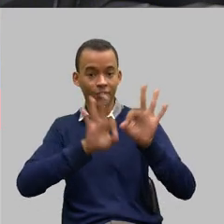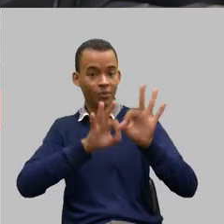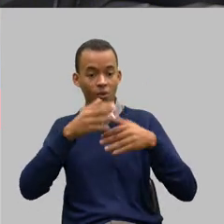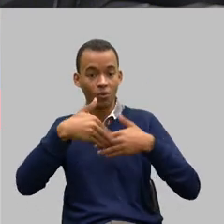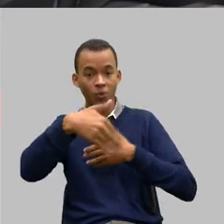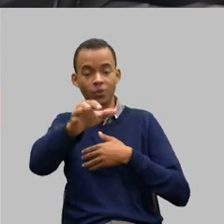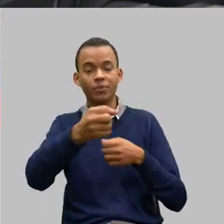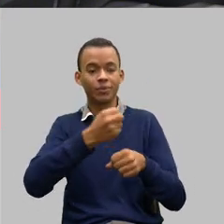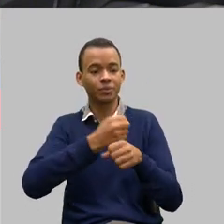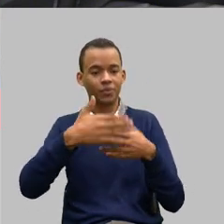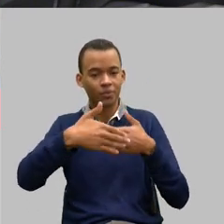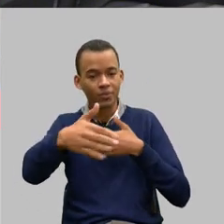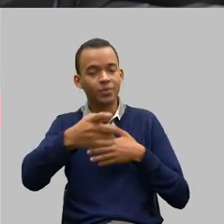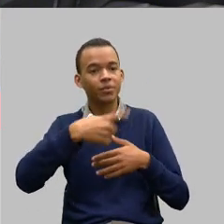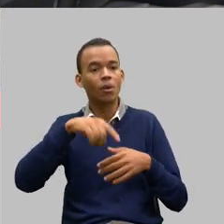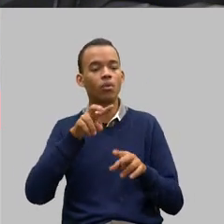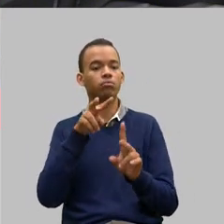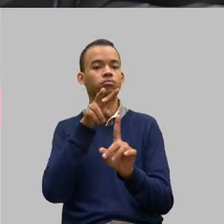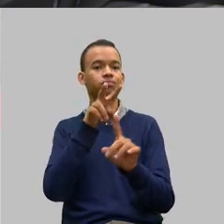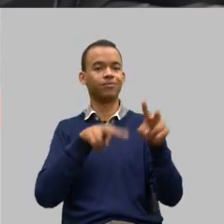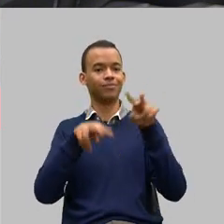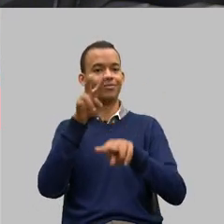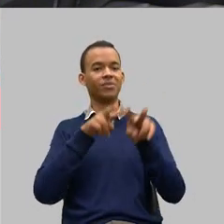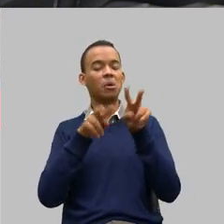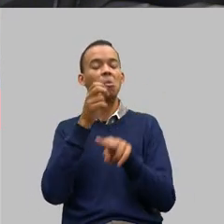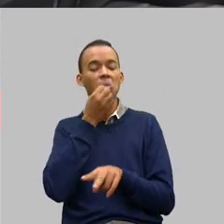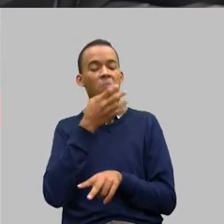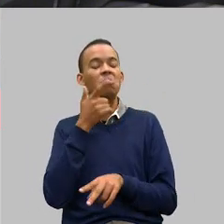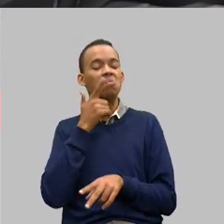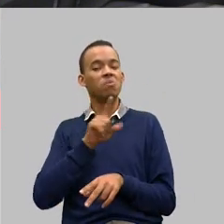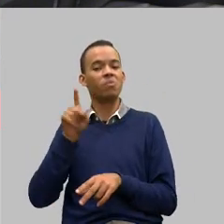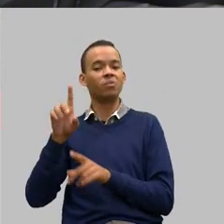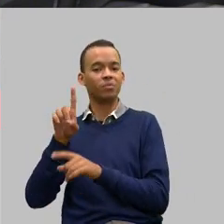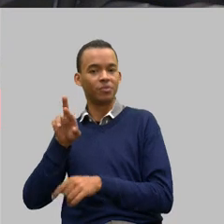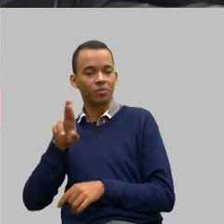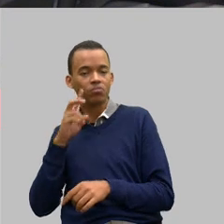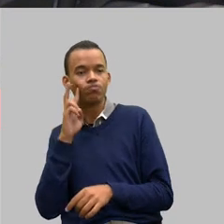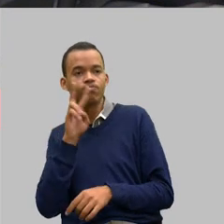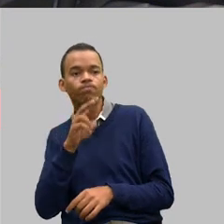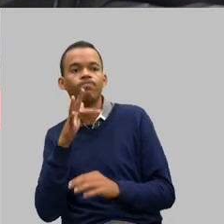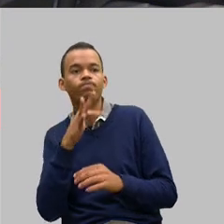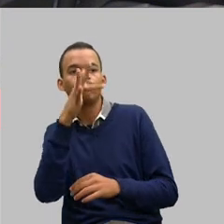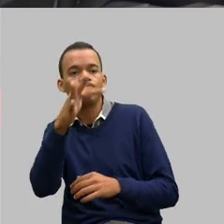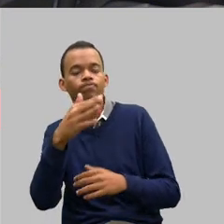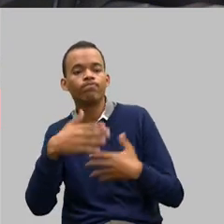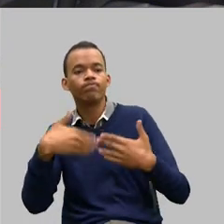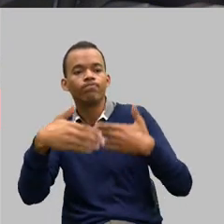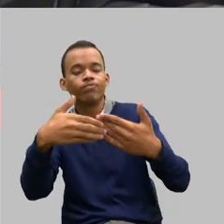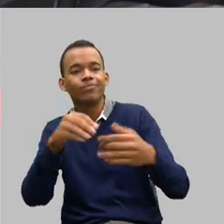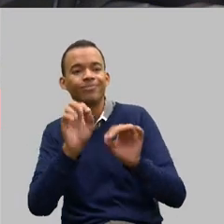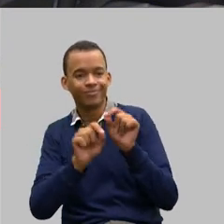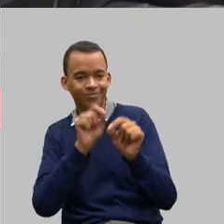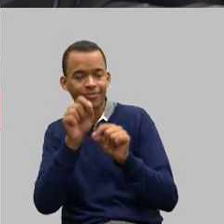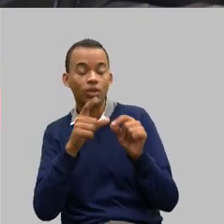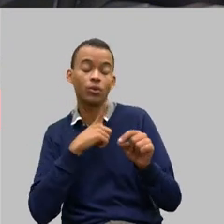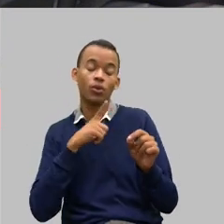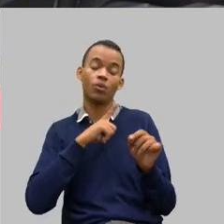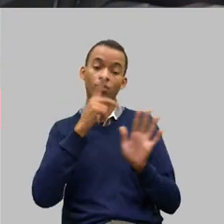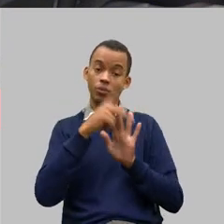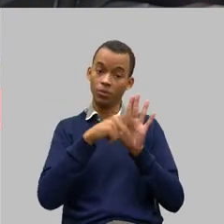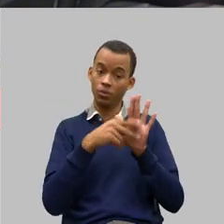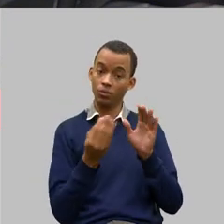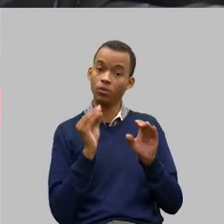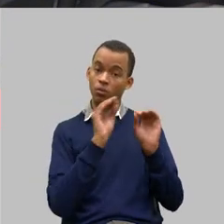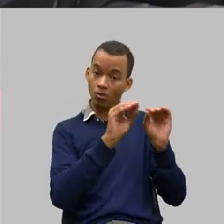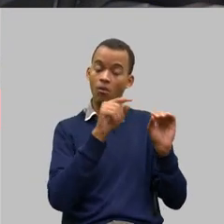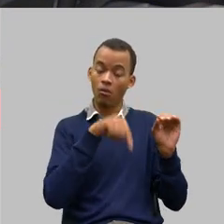uma condição de previsibilidade muito maior pro Dr Então posso dizer aqui né com com transparência que esse trecho a gente tem o projeto não tá no planejamento para